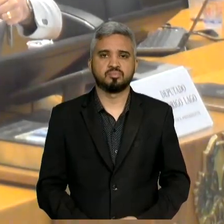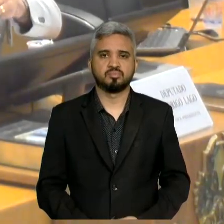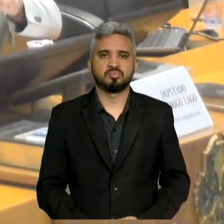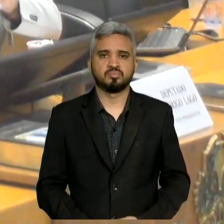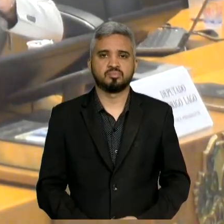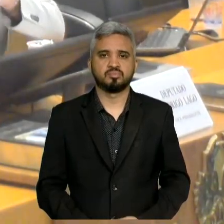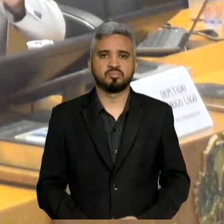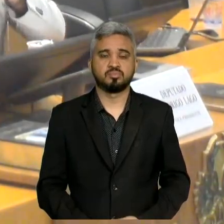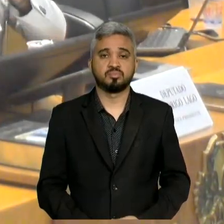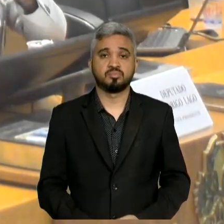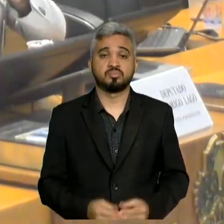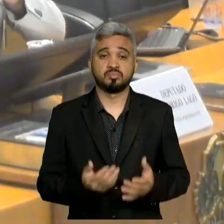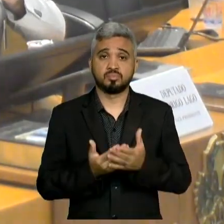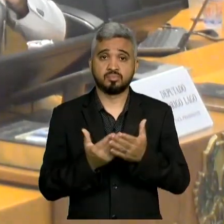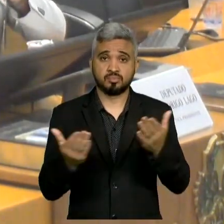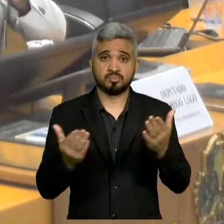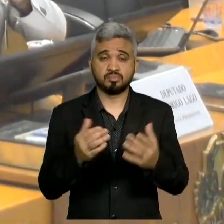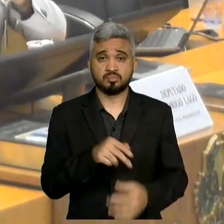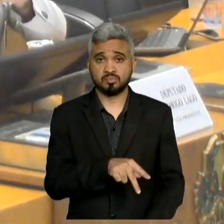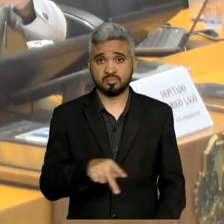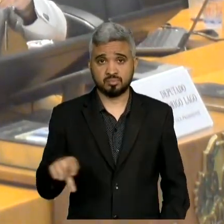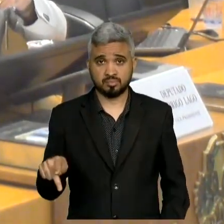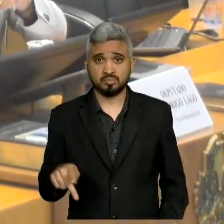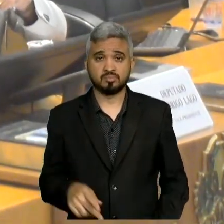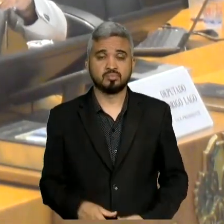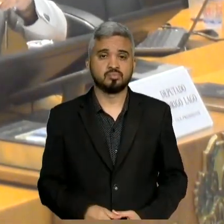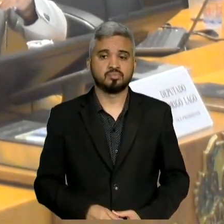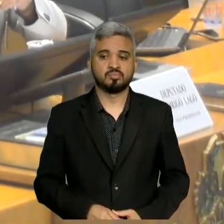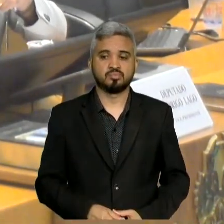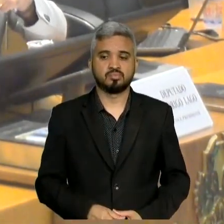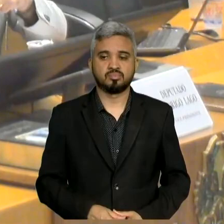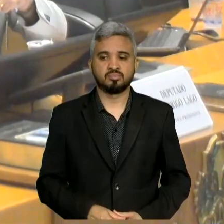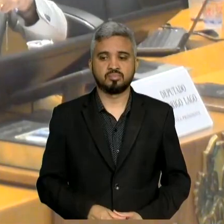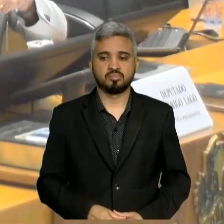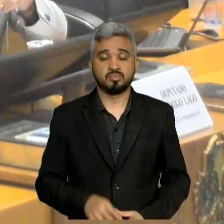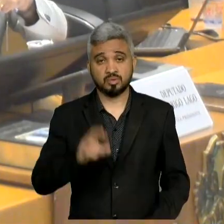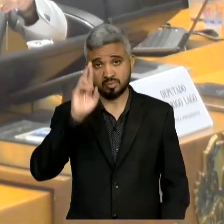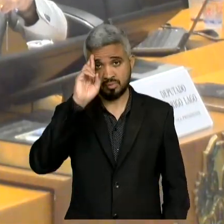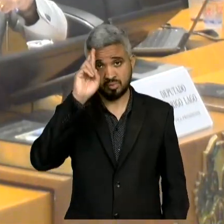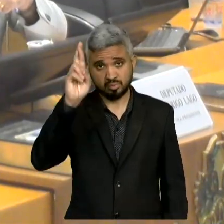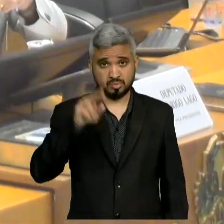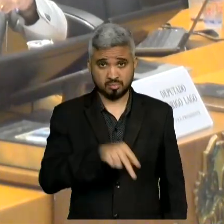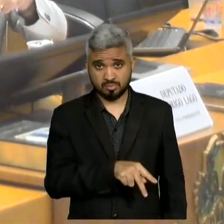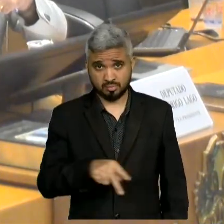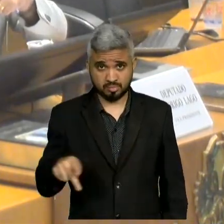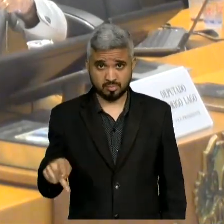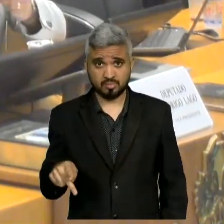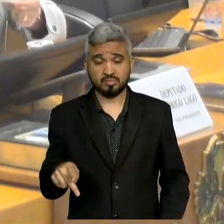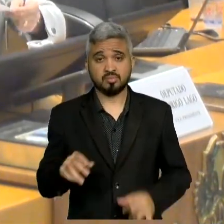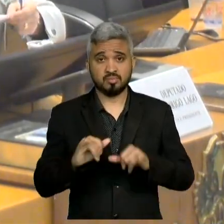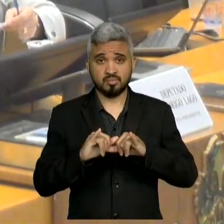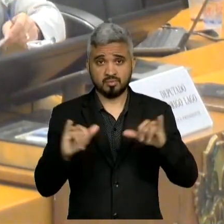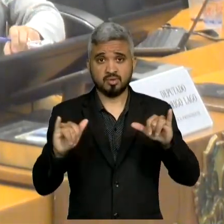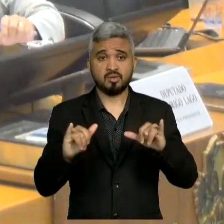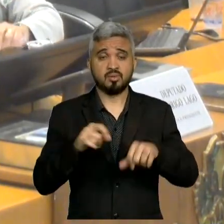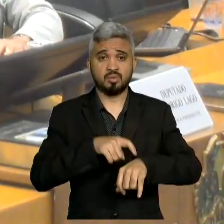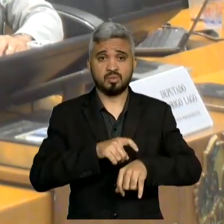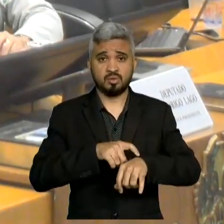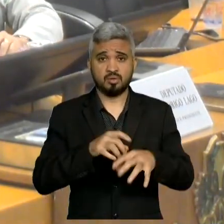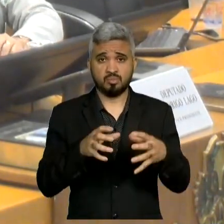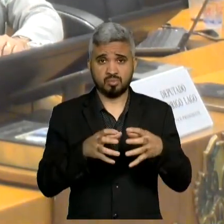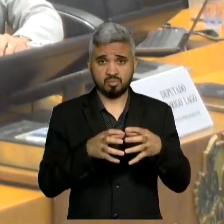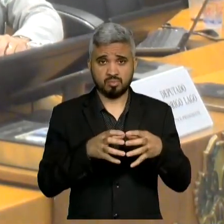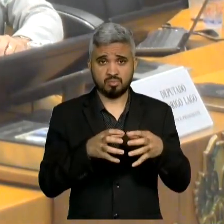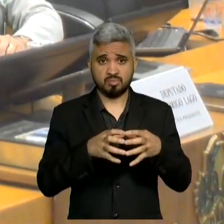Senhoras e senhores presidentes, senhor presidente, eu quero registrar que o tempo dos blocos será utilizado pela